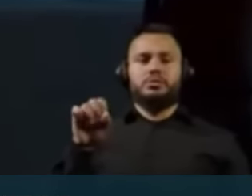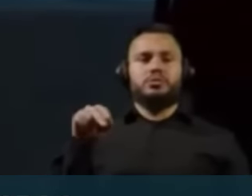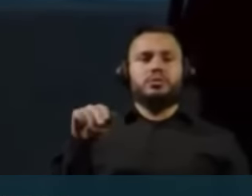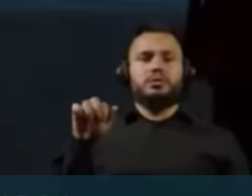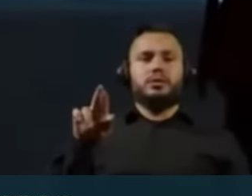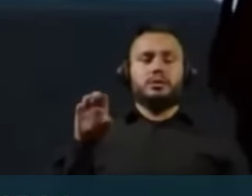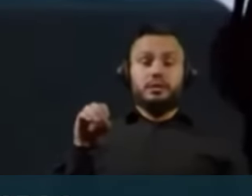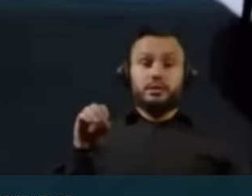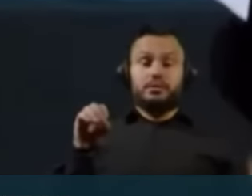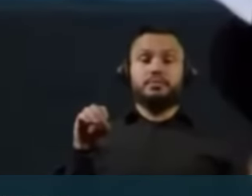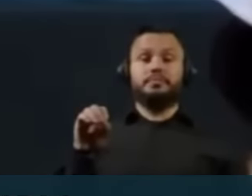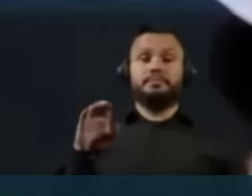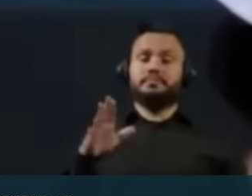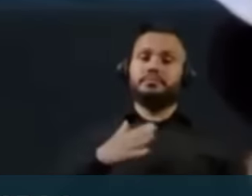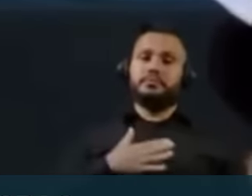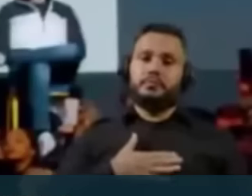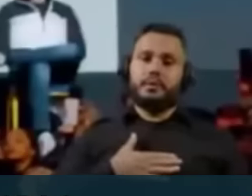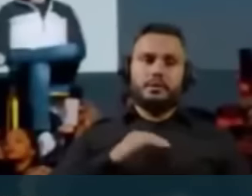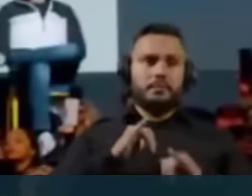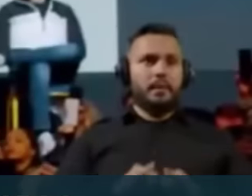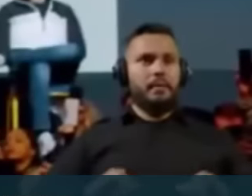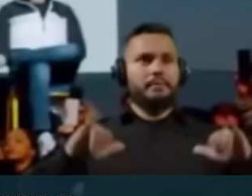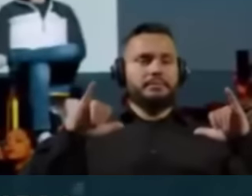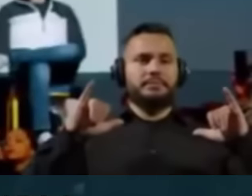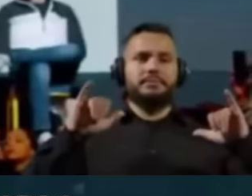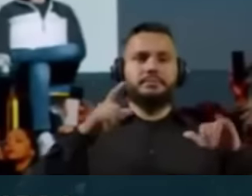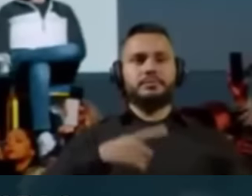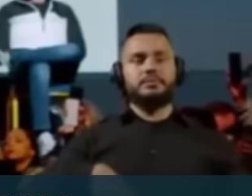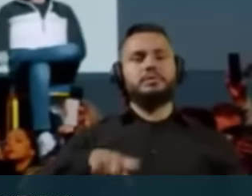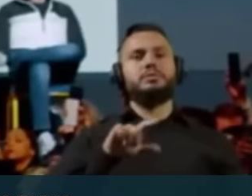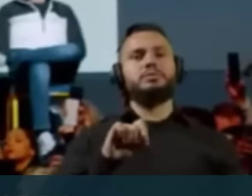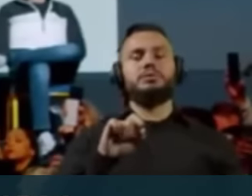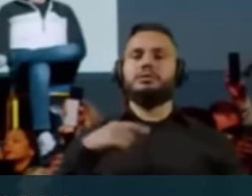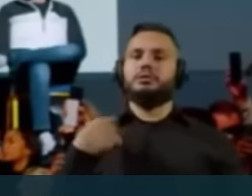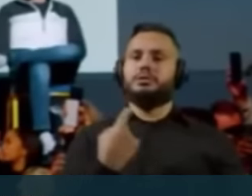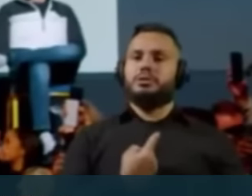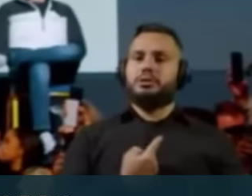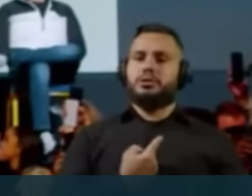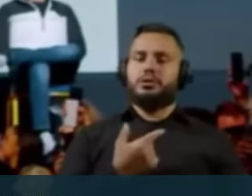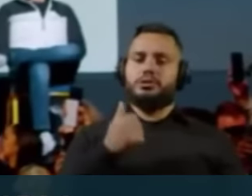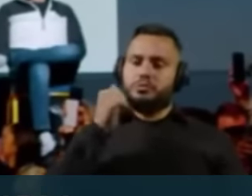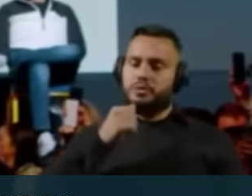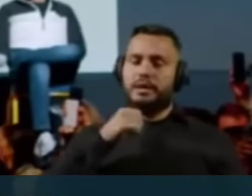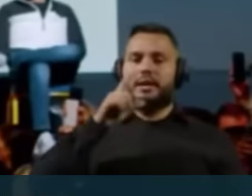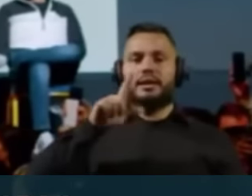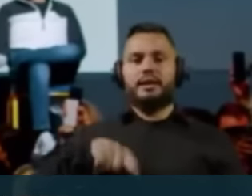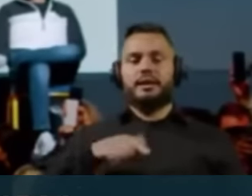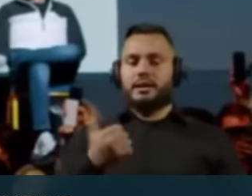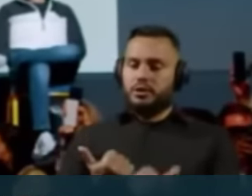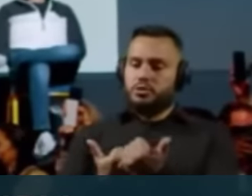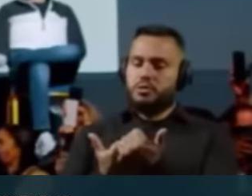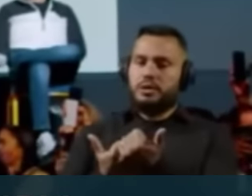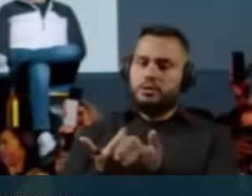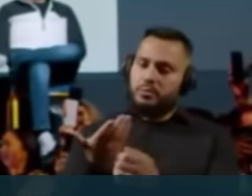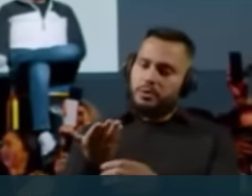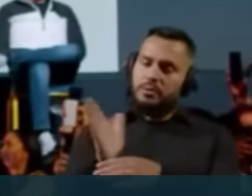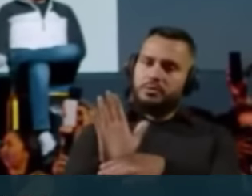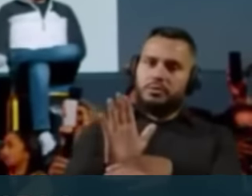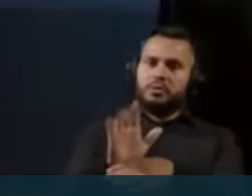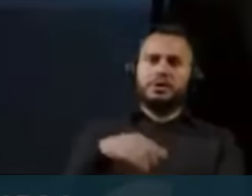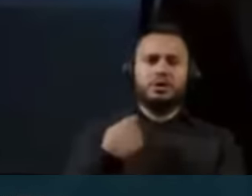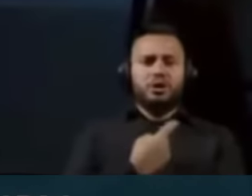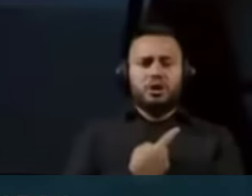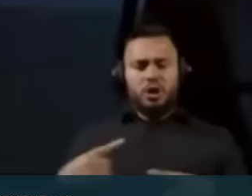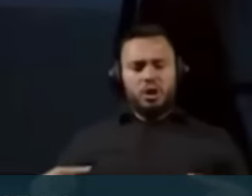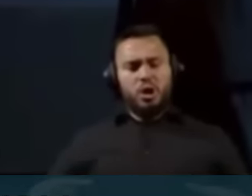para vocês. Mulheres, nós somos ajudadoras, colaboradoras. Nós não estamos aqui para competir com os homens.